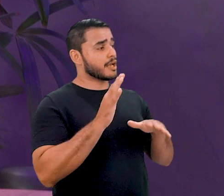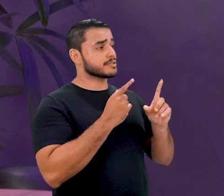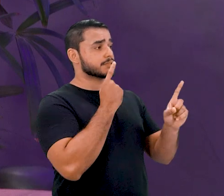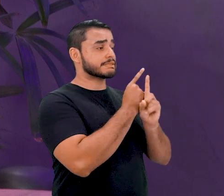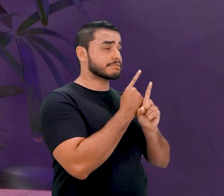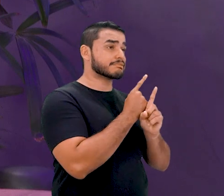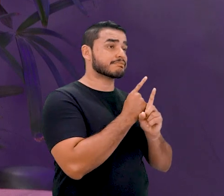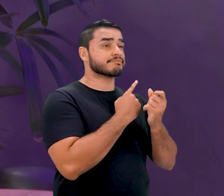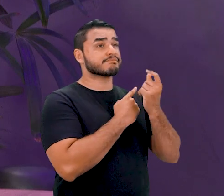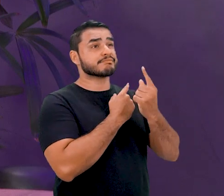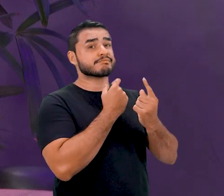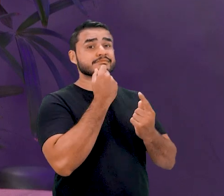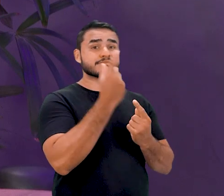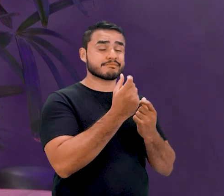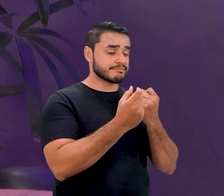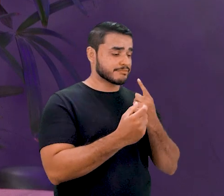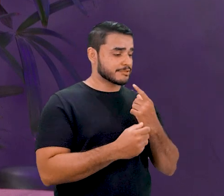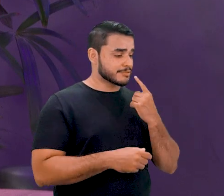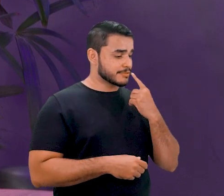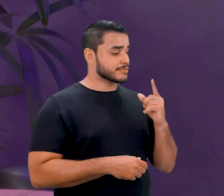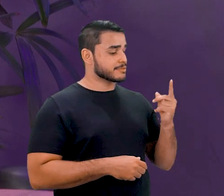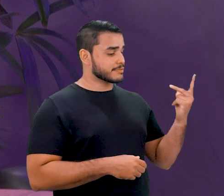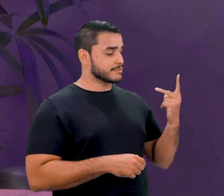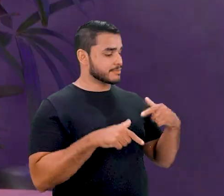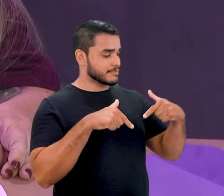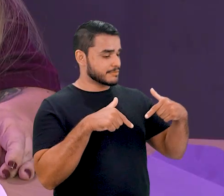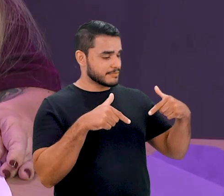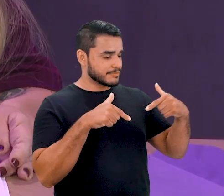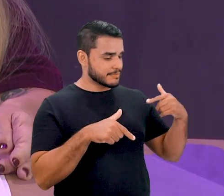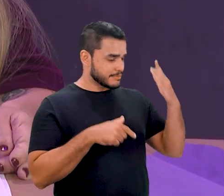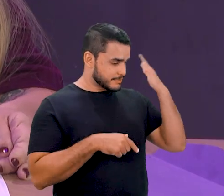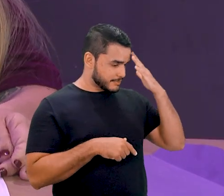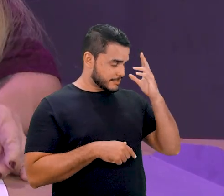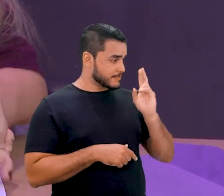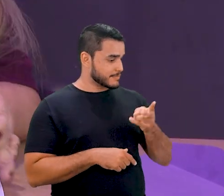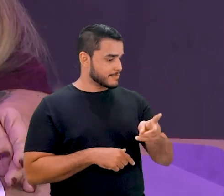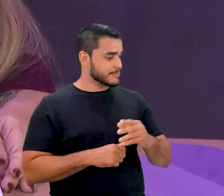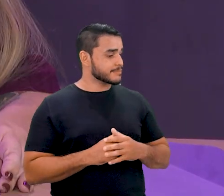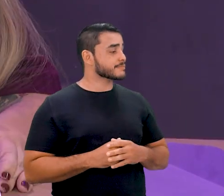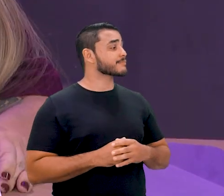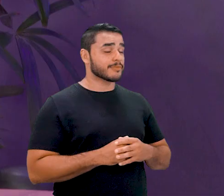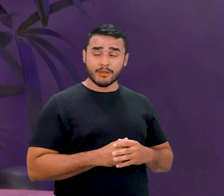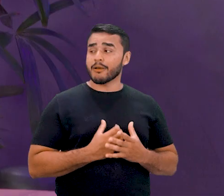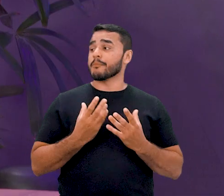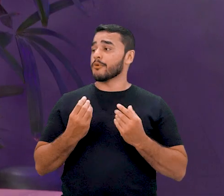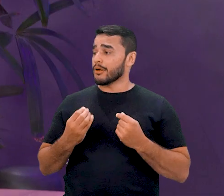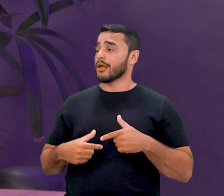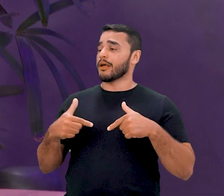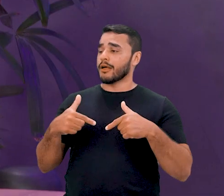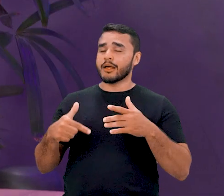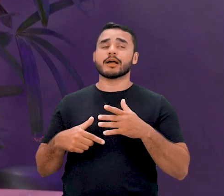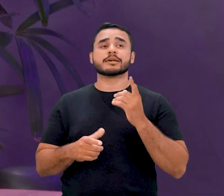sempre. Na verdade, a gente só consegue se encontrar nas lutas. Na luta a gente se encontra toda hora, né? Oh, meu Deus, é muita luta, né? É luta